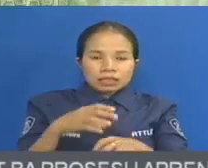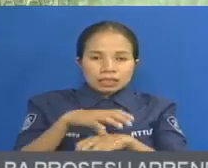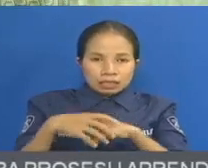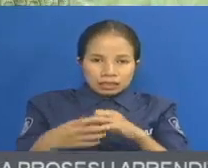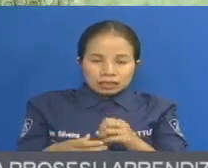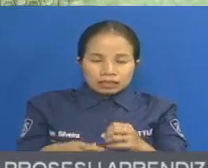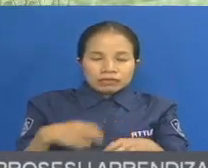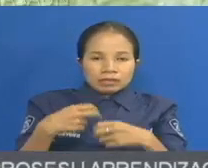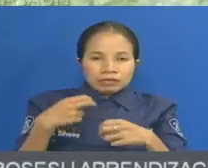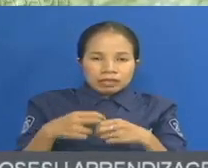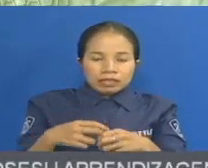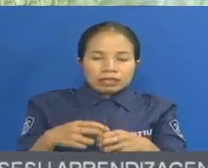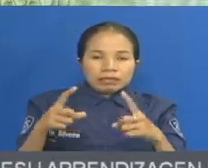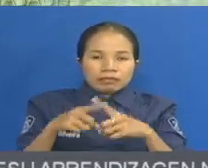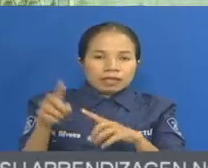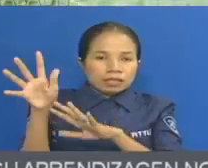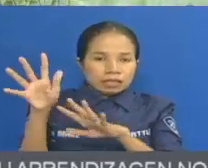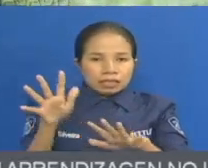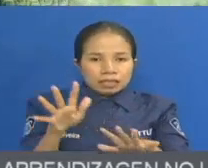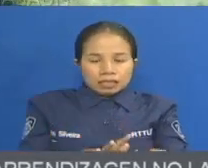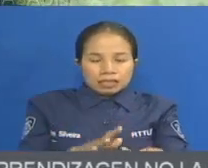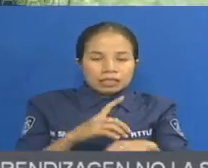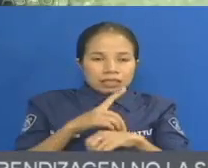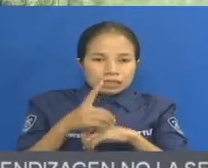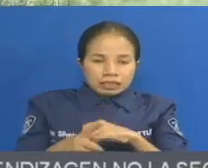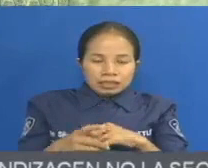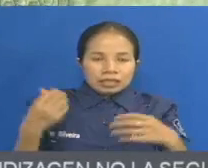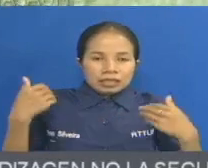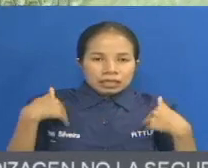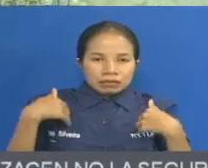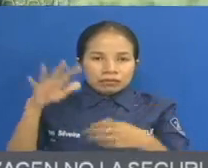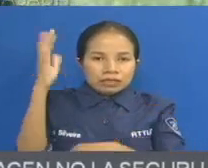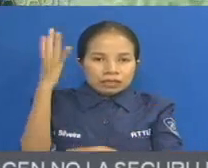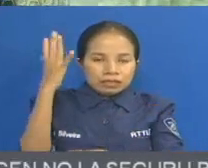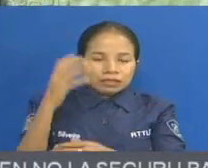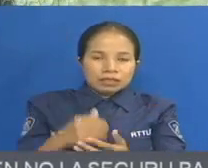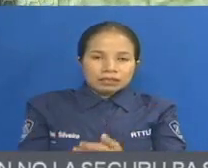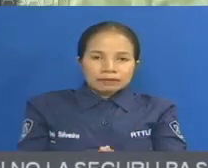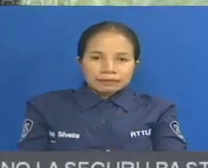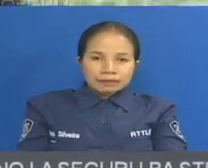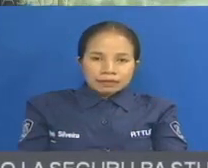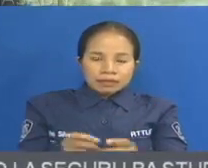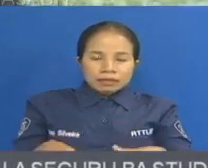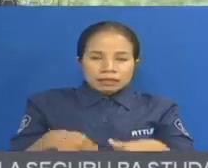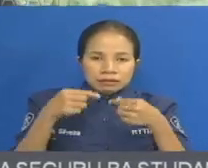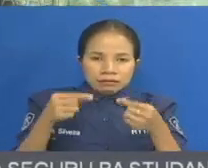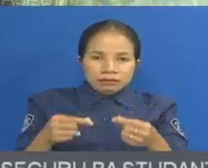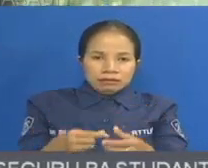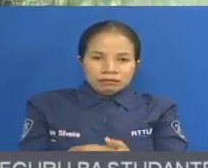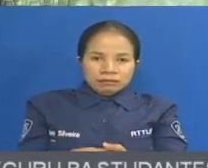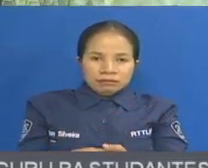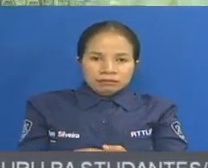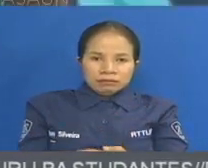que for ameaça da natureza e ramos aí neve que aí o a neve que ato oferece energia para